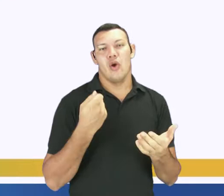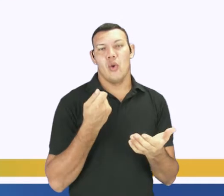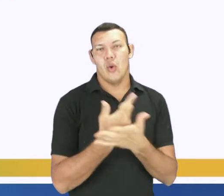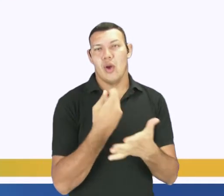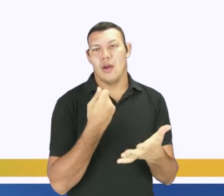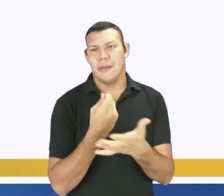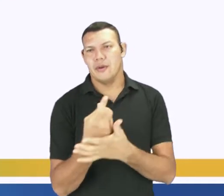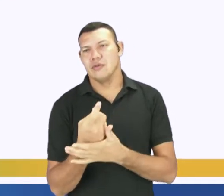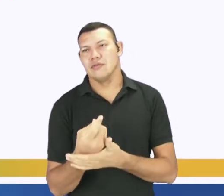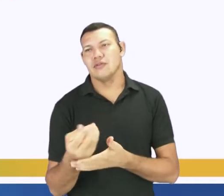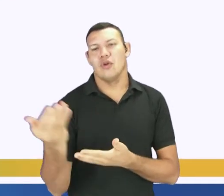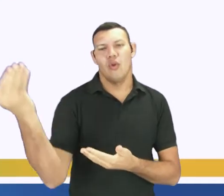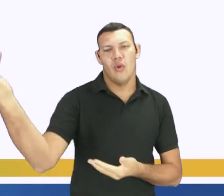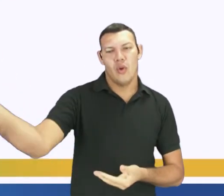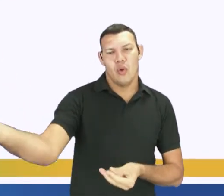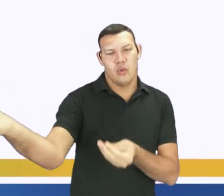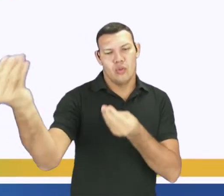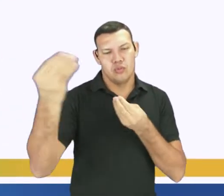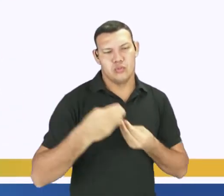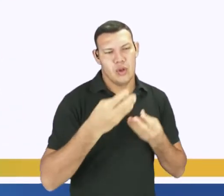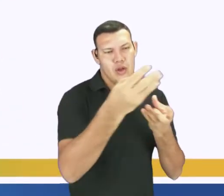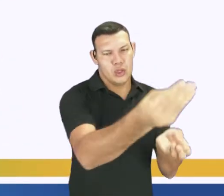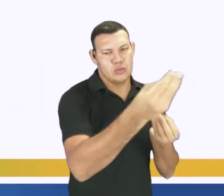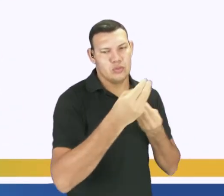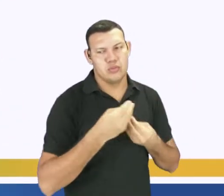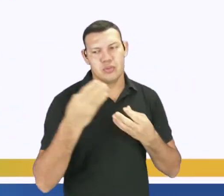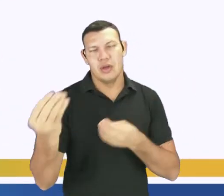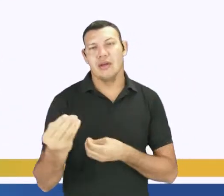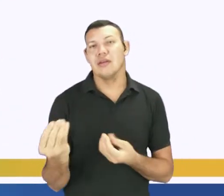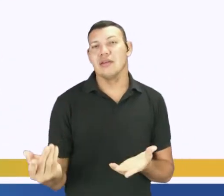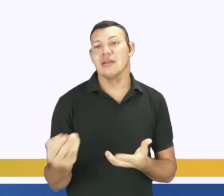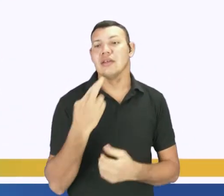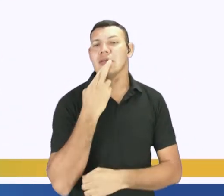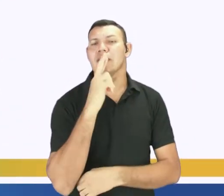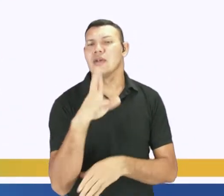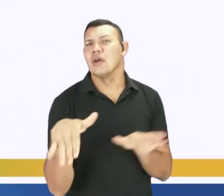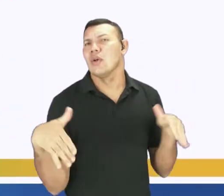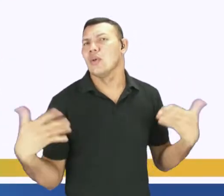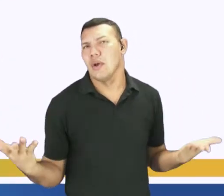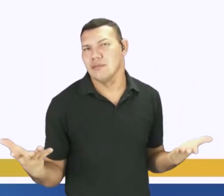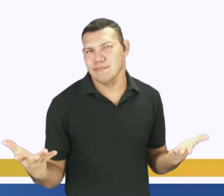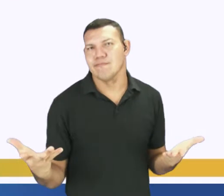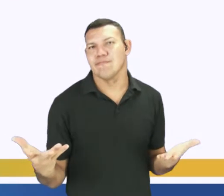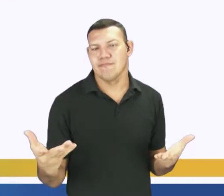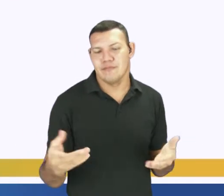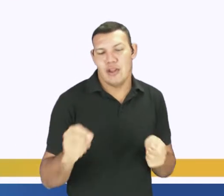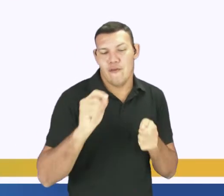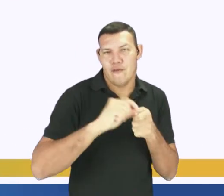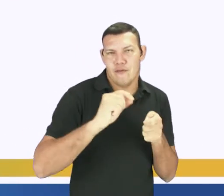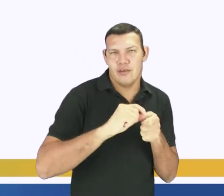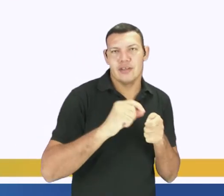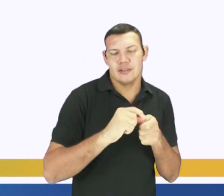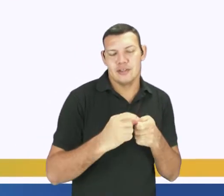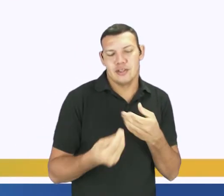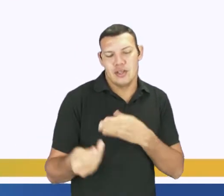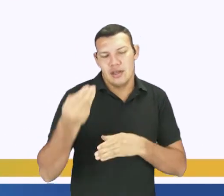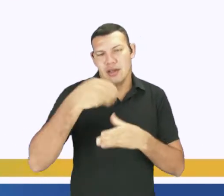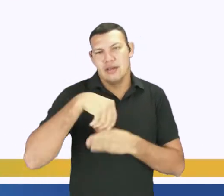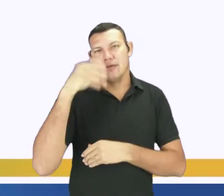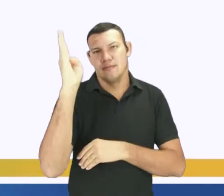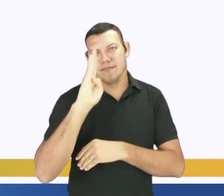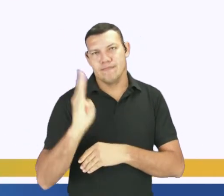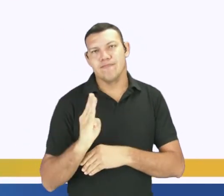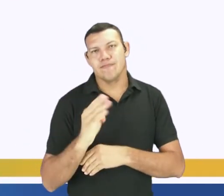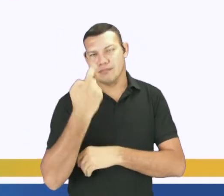trazer esses produtos de fora. Então, a única solução era produzir aqui dentro, né? Então, foi preciso criar essas fábricas,